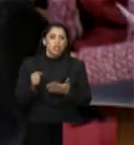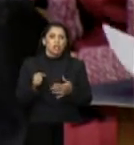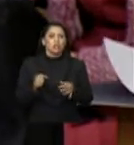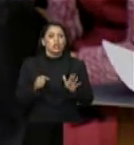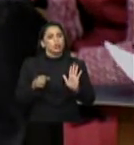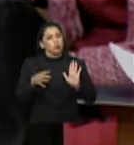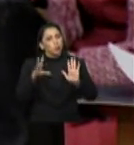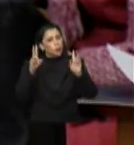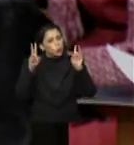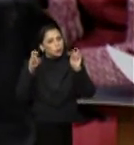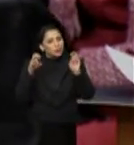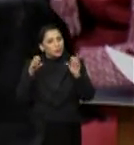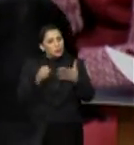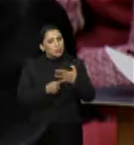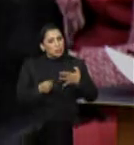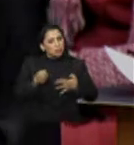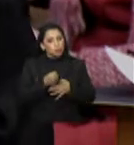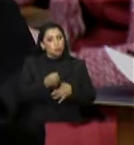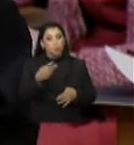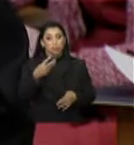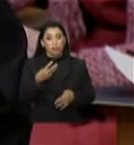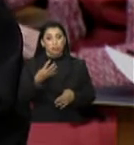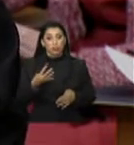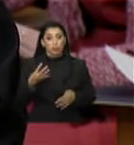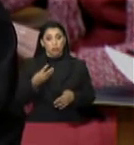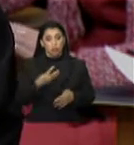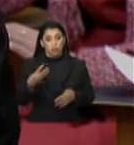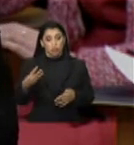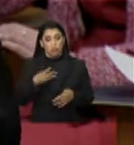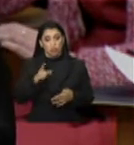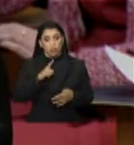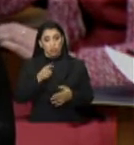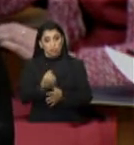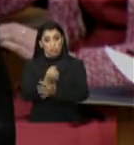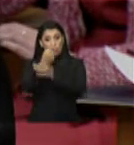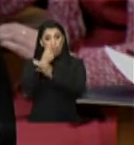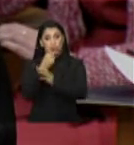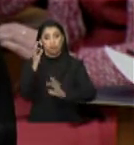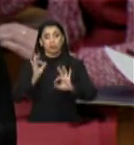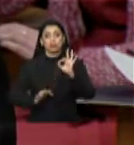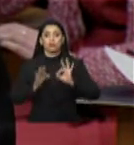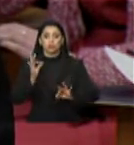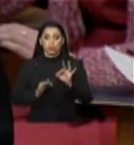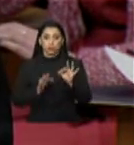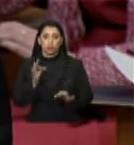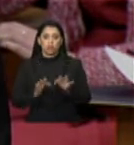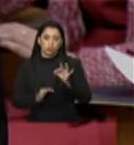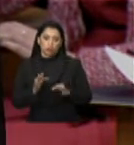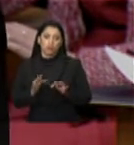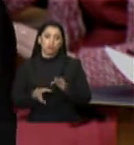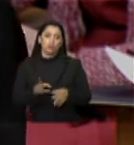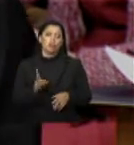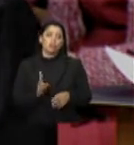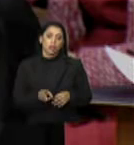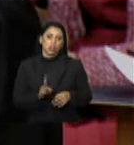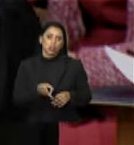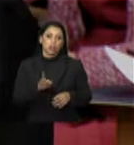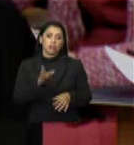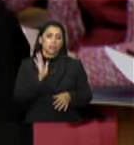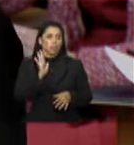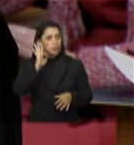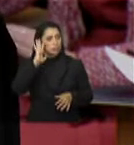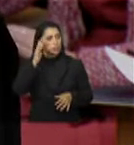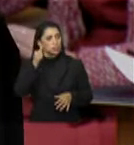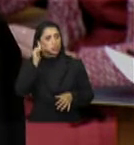343 com a argumentação de segurança jurídica na cidade de preservar poder julgada leve com vossas excelências